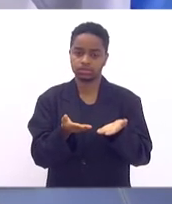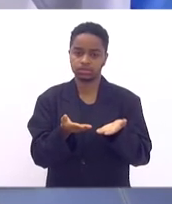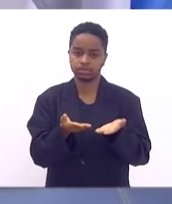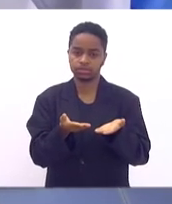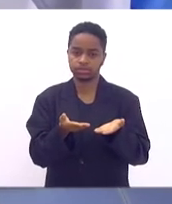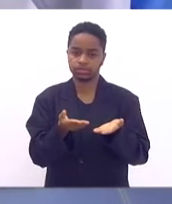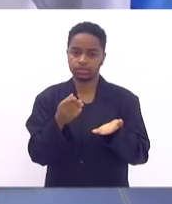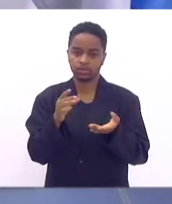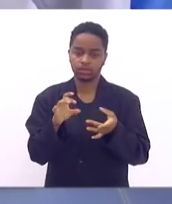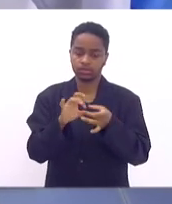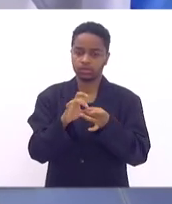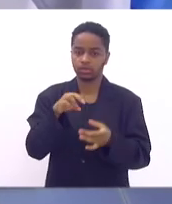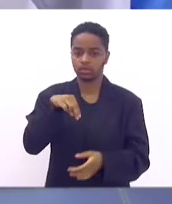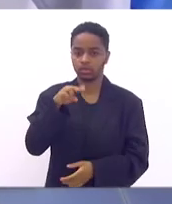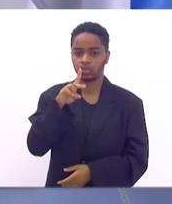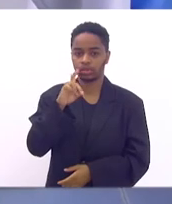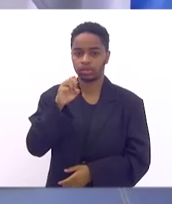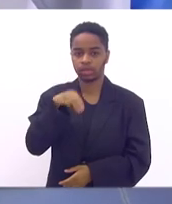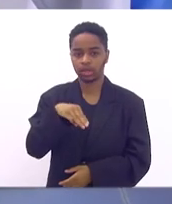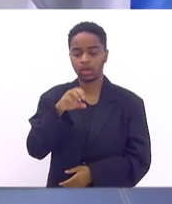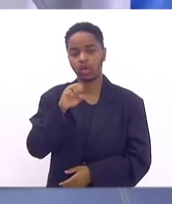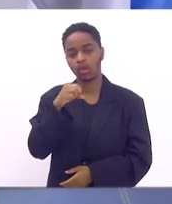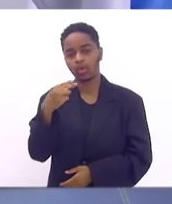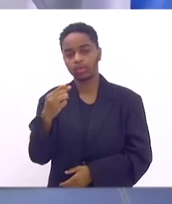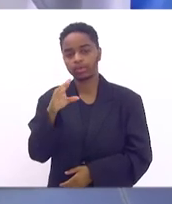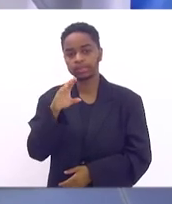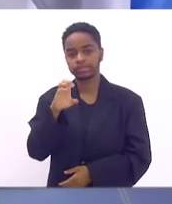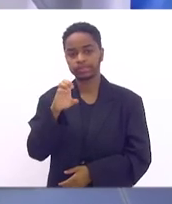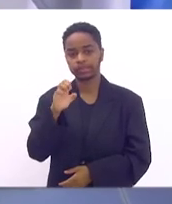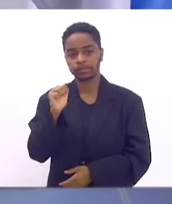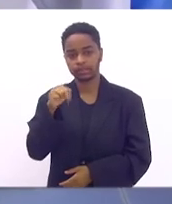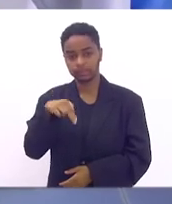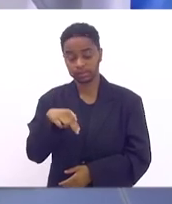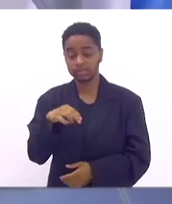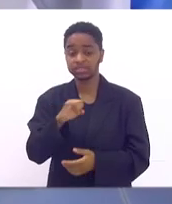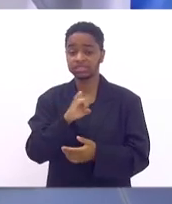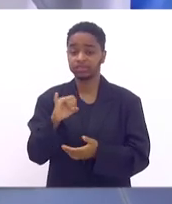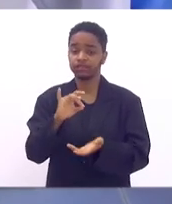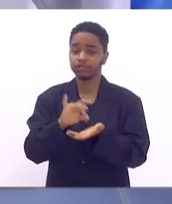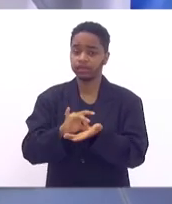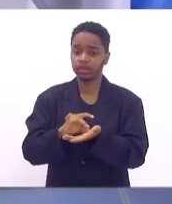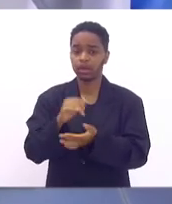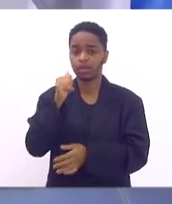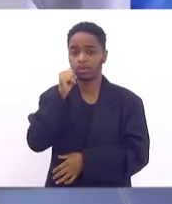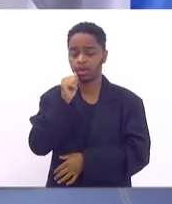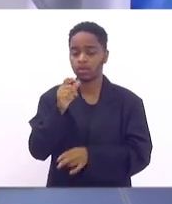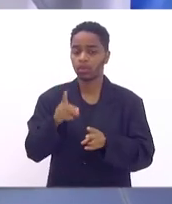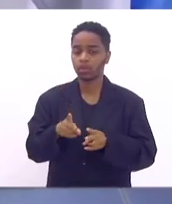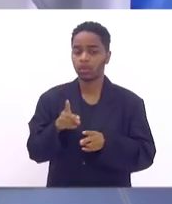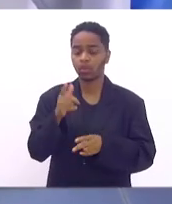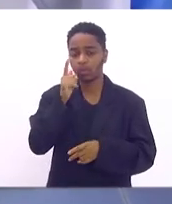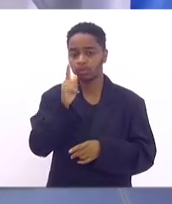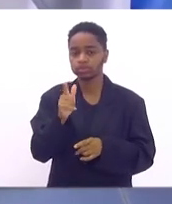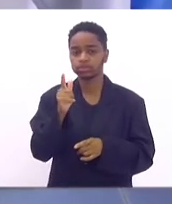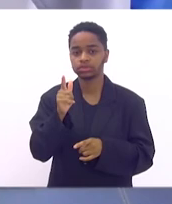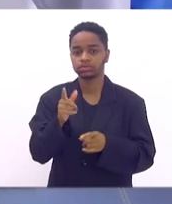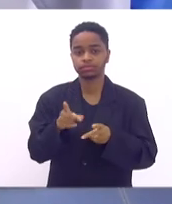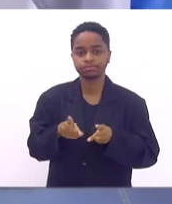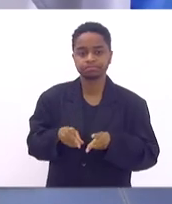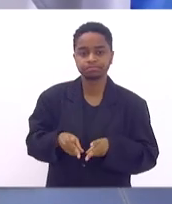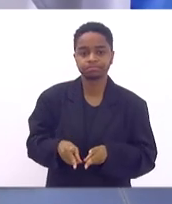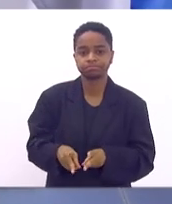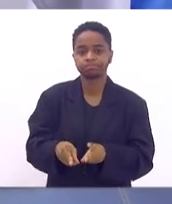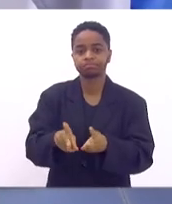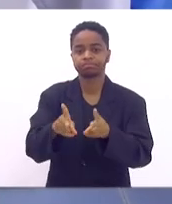no NUDEM ou no próprio CIAN, essas mulheres têm realmente uma continuidade? Porque aí me